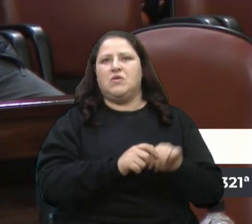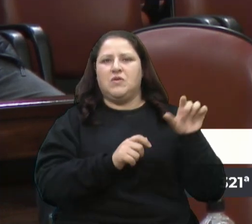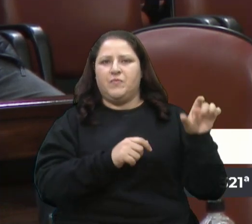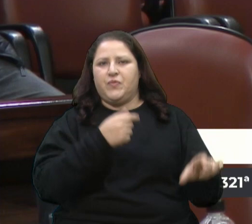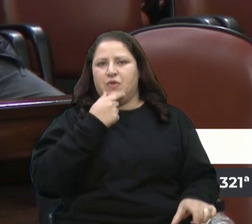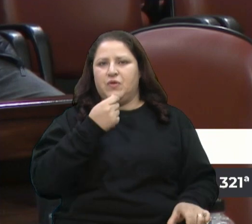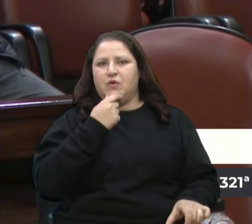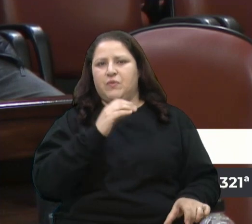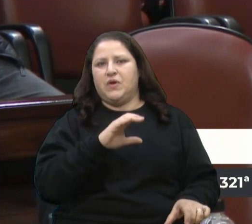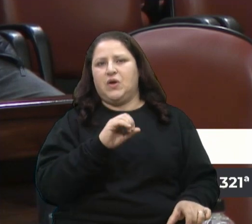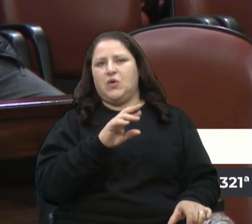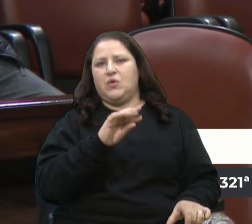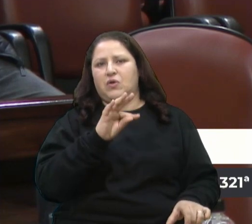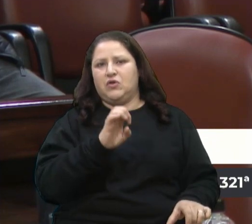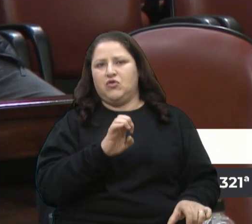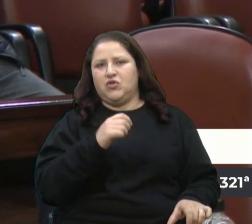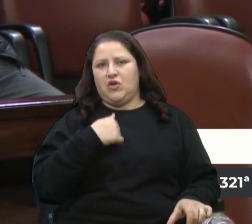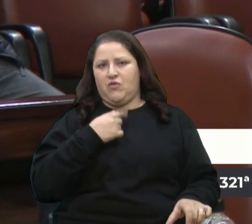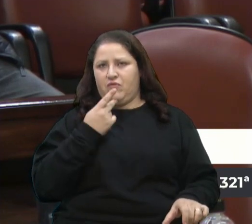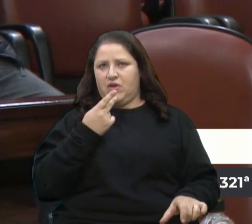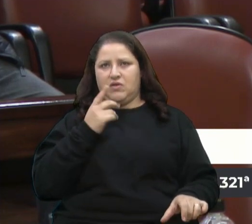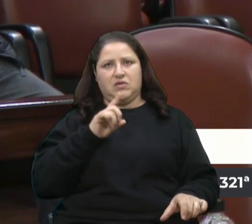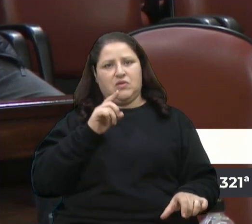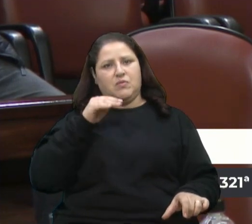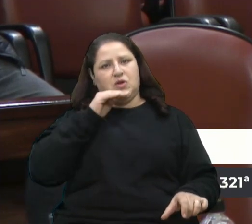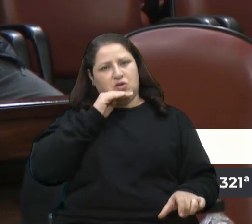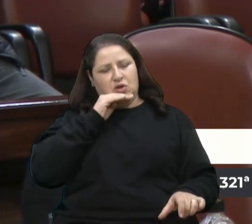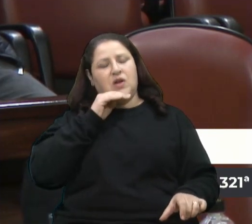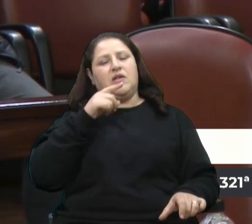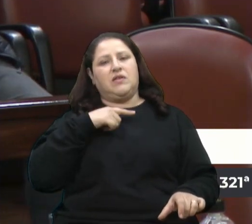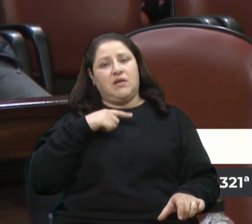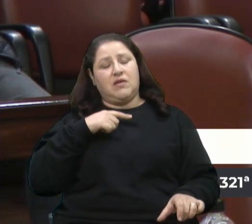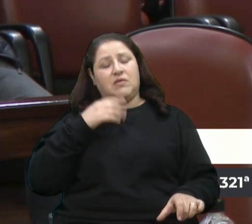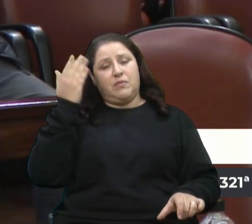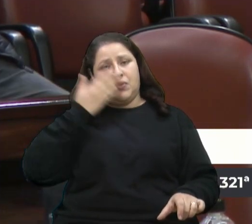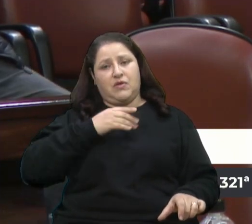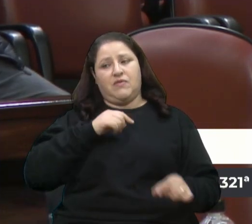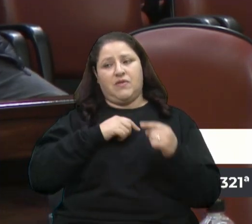Corte. Não sou eu, todo vereador Bortola, foi falado isso.